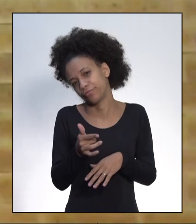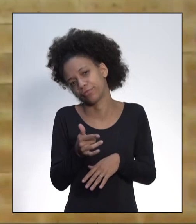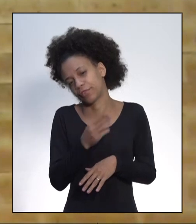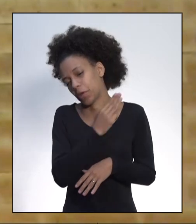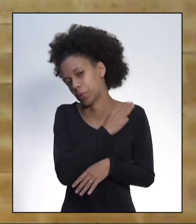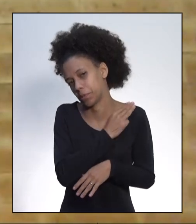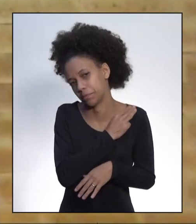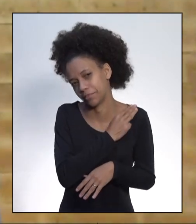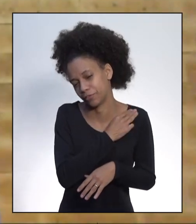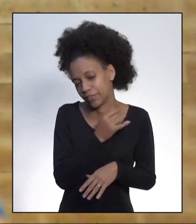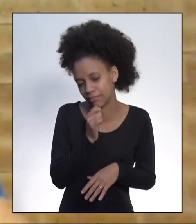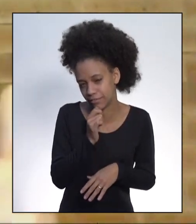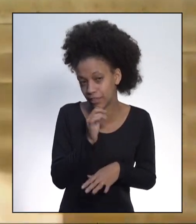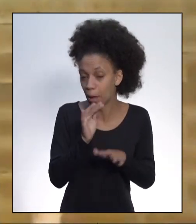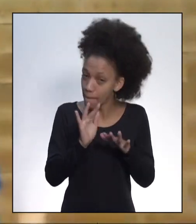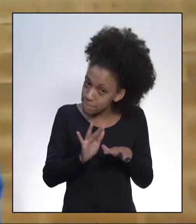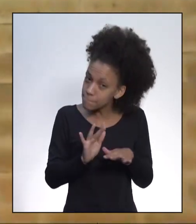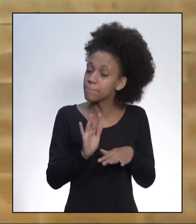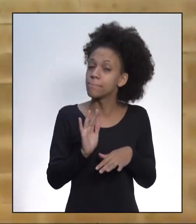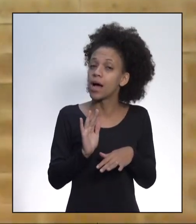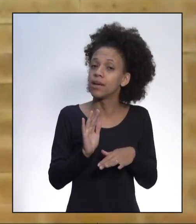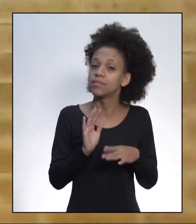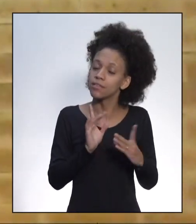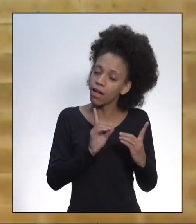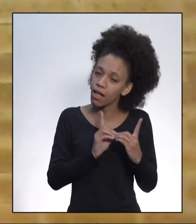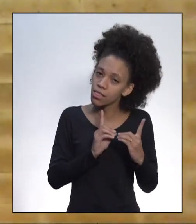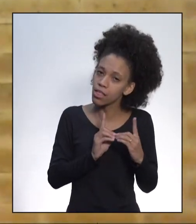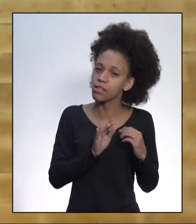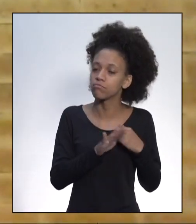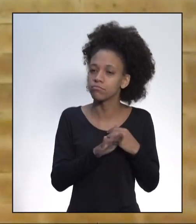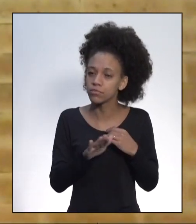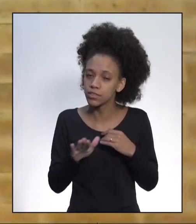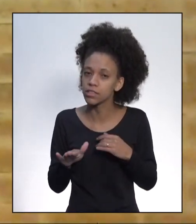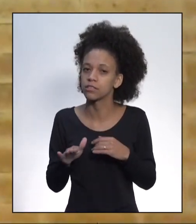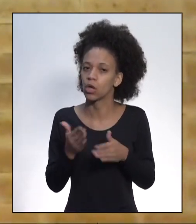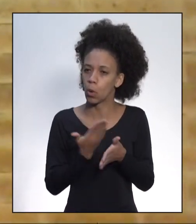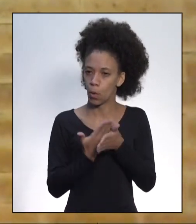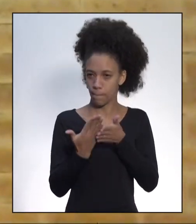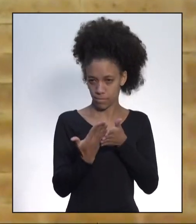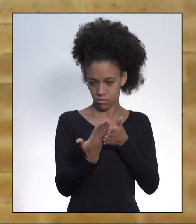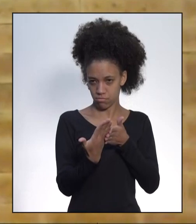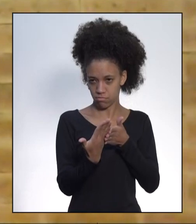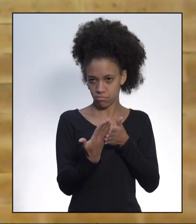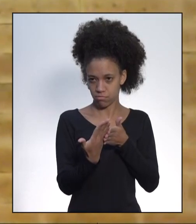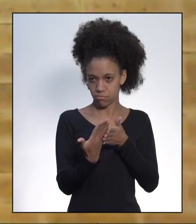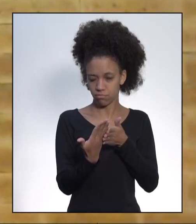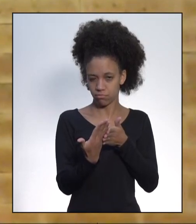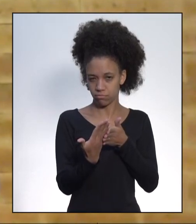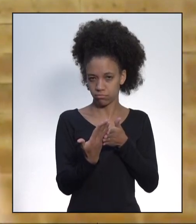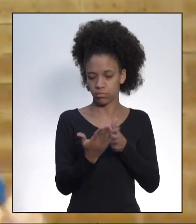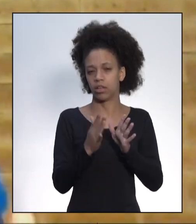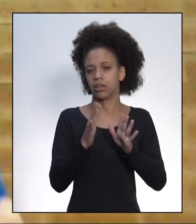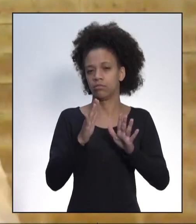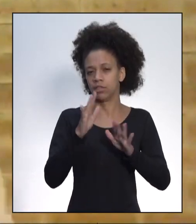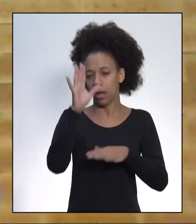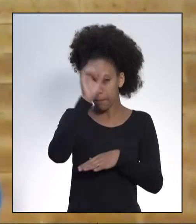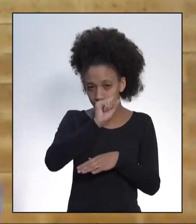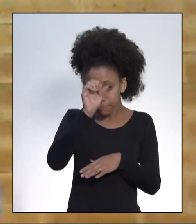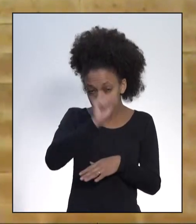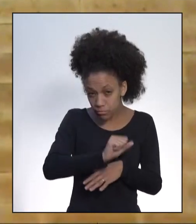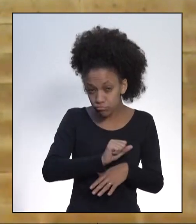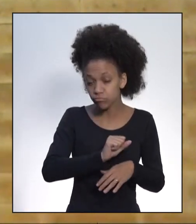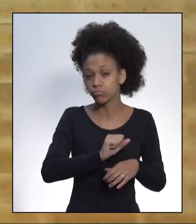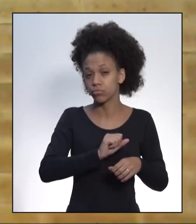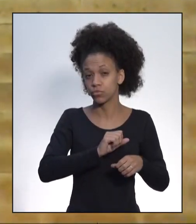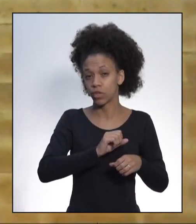do ensino médio, mas a gente atende as crianças dos anos iniciais, tá? Então a gente atende da educação infantil